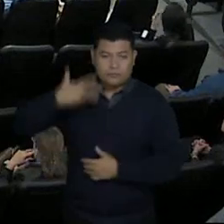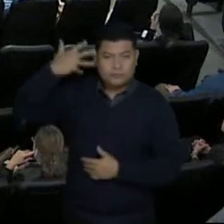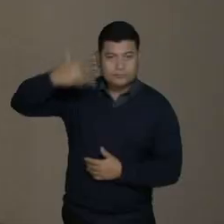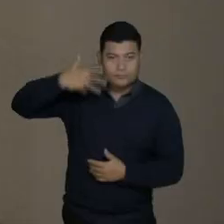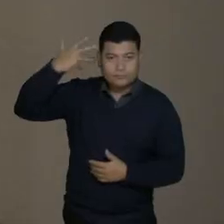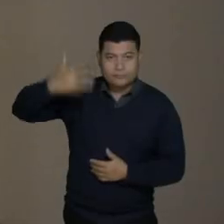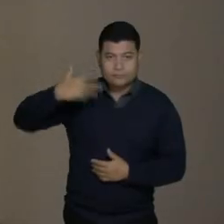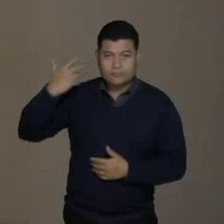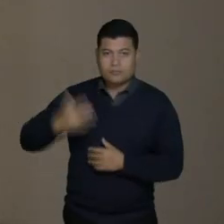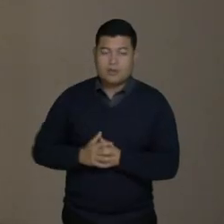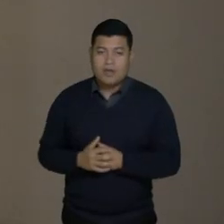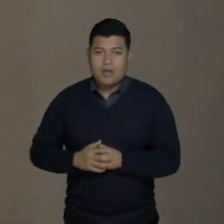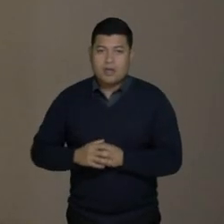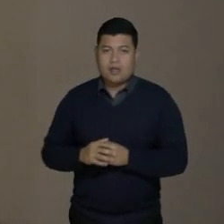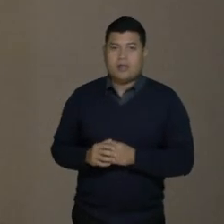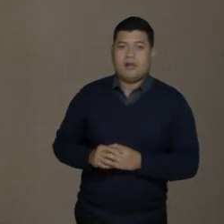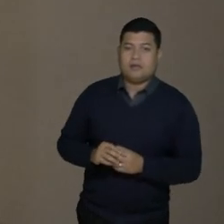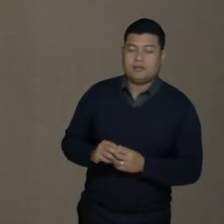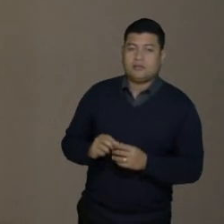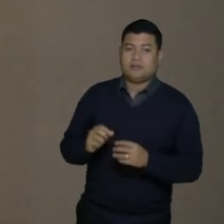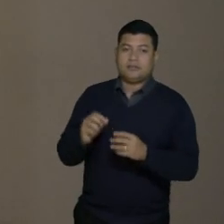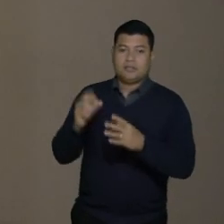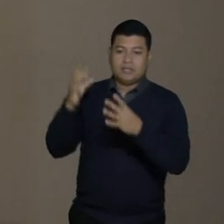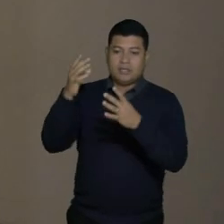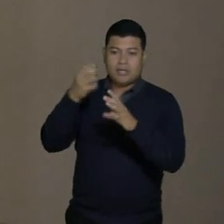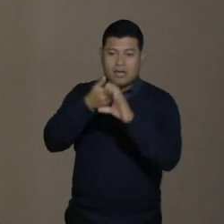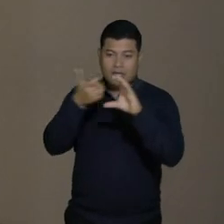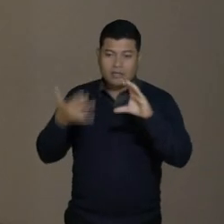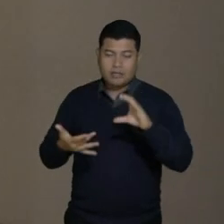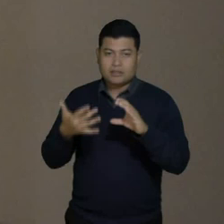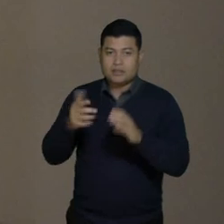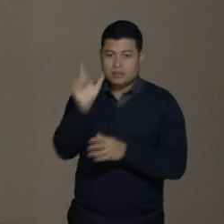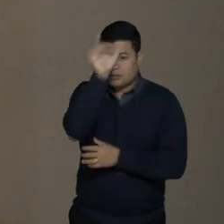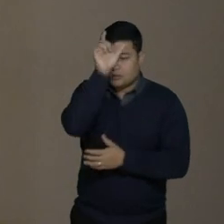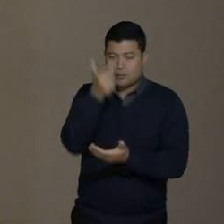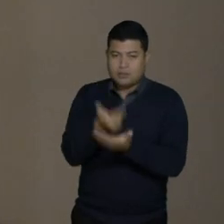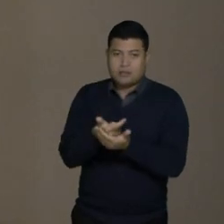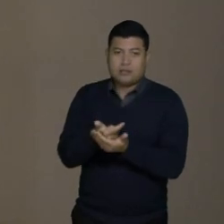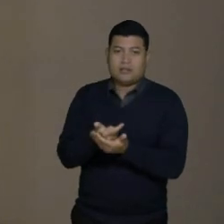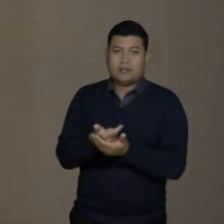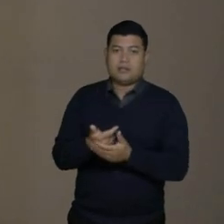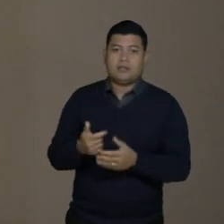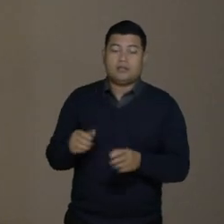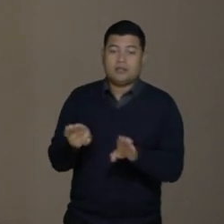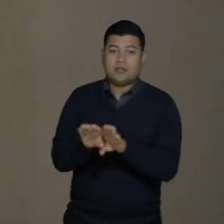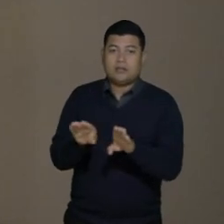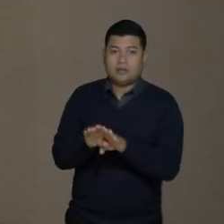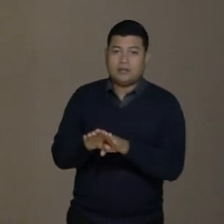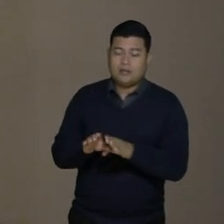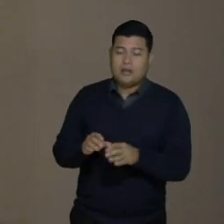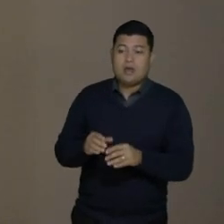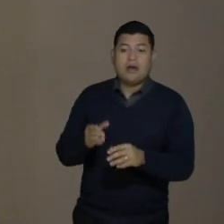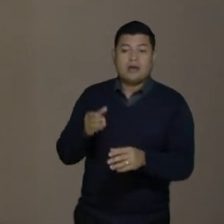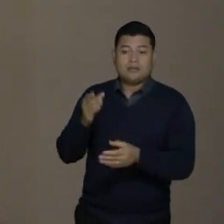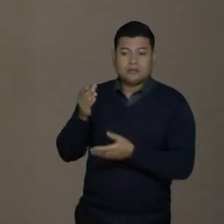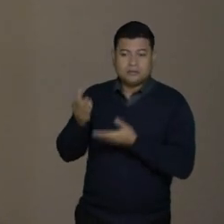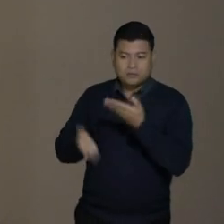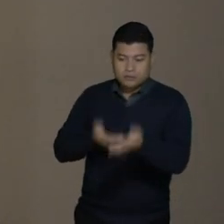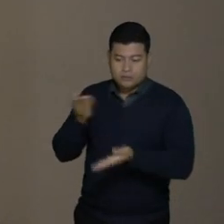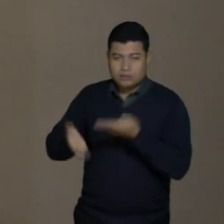aspectos pedagógicos do disléxico e intervenção pedagógica com disléxico em sala de aula a